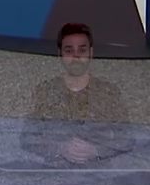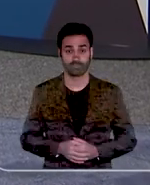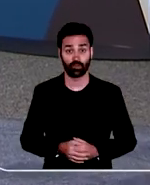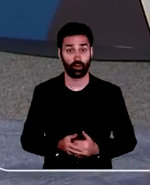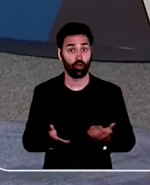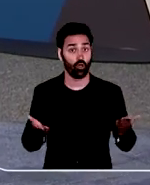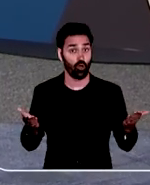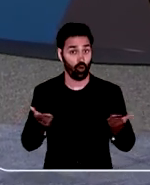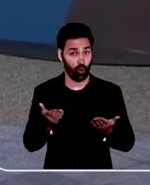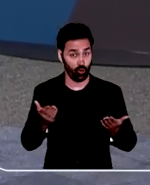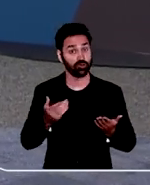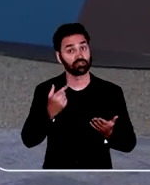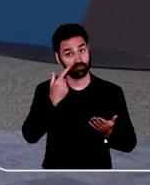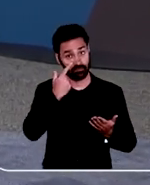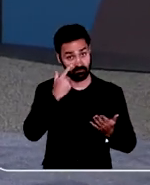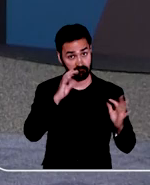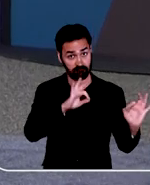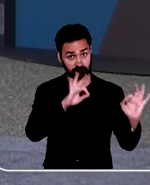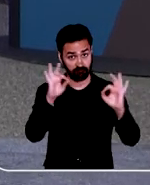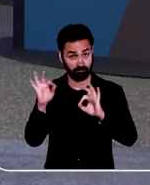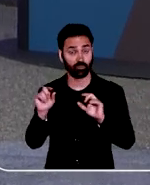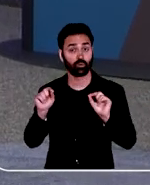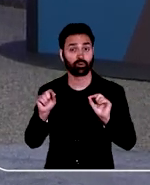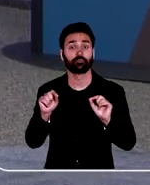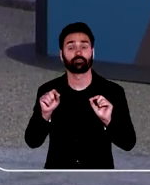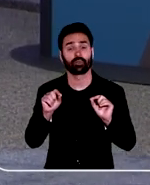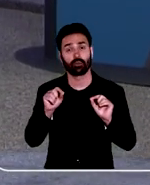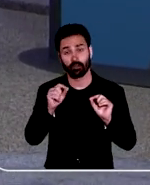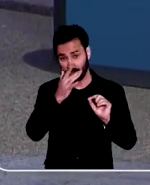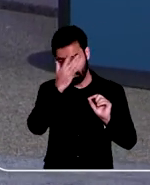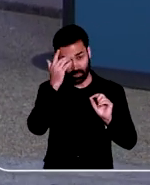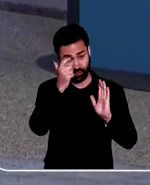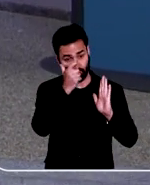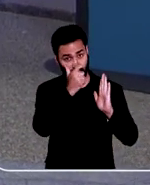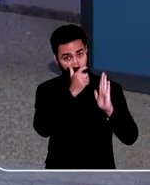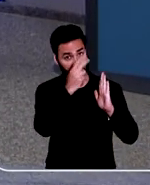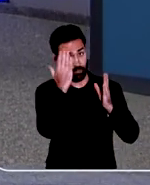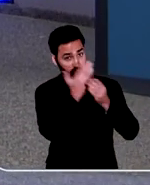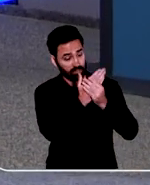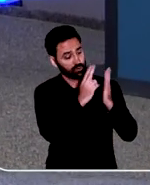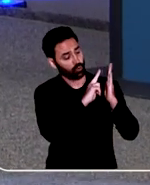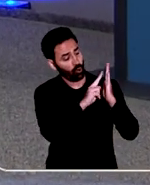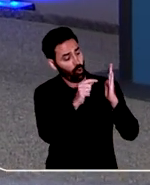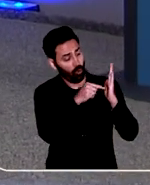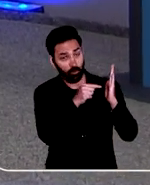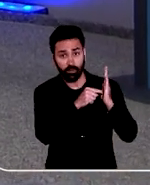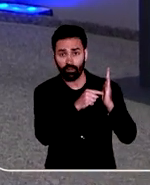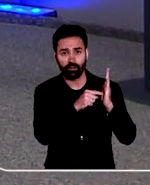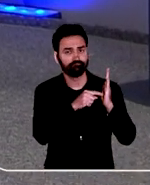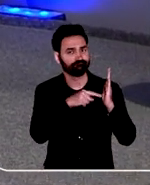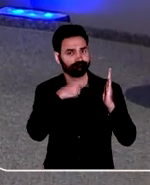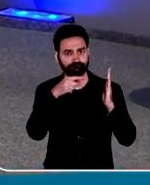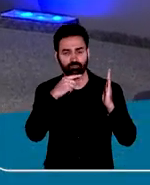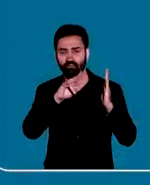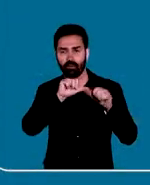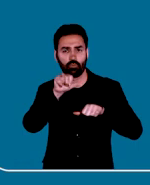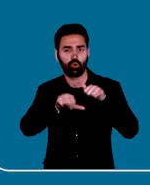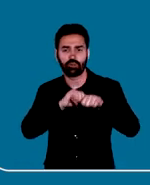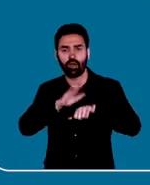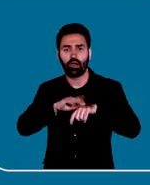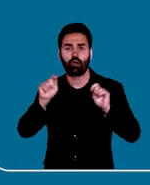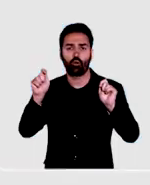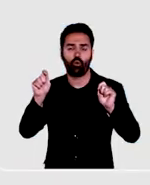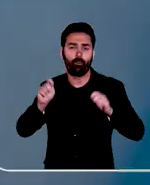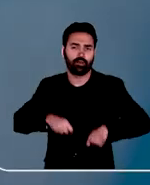notícias no programa de hoje você vai ver menção a pessoa com foro especial não basta para mudar